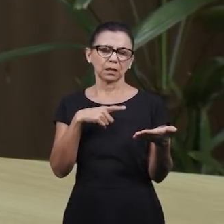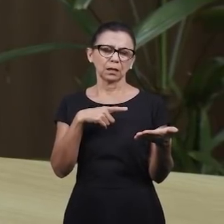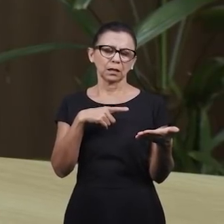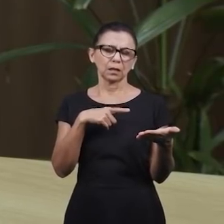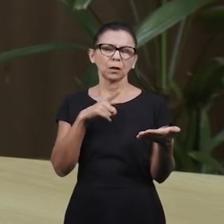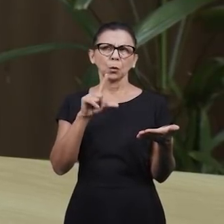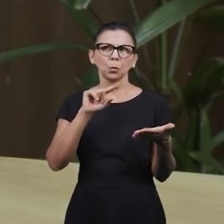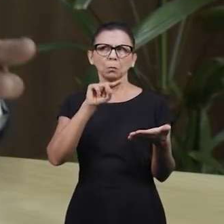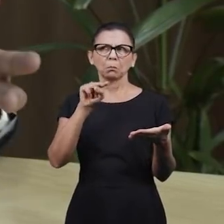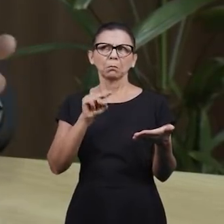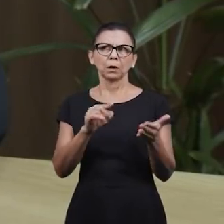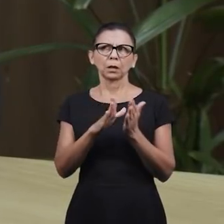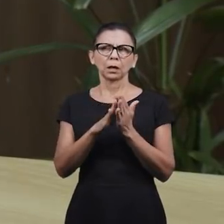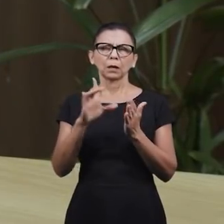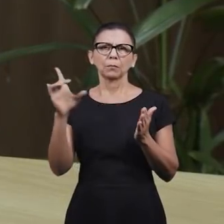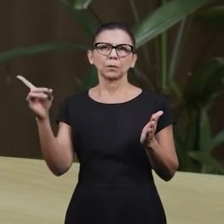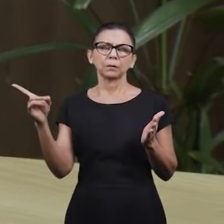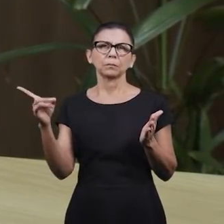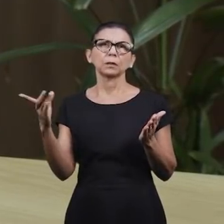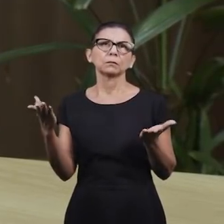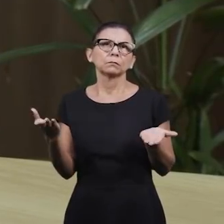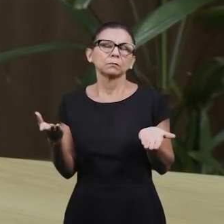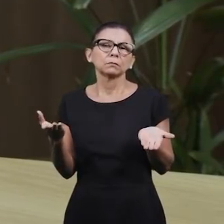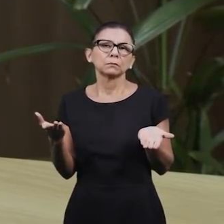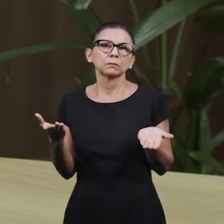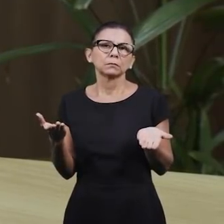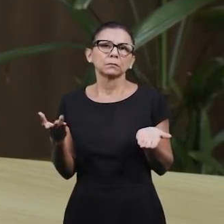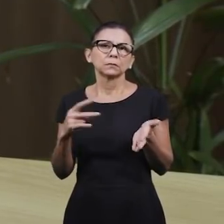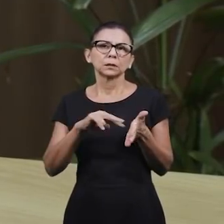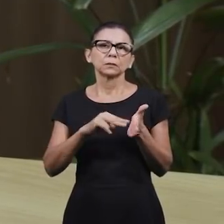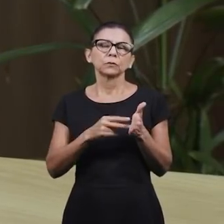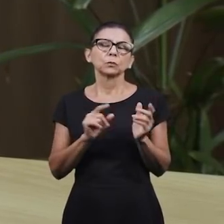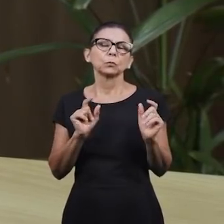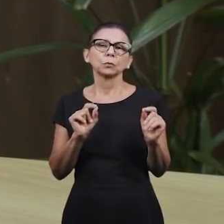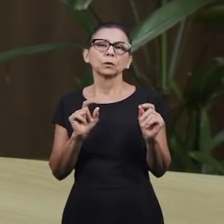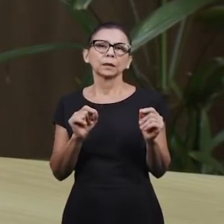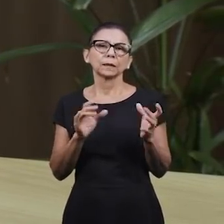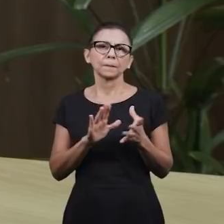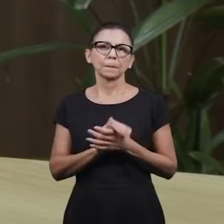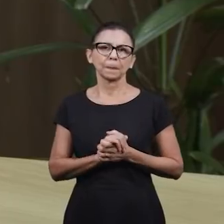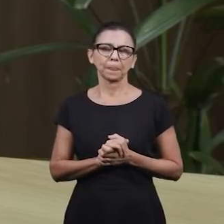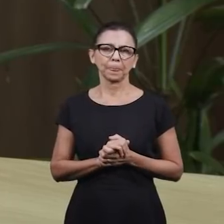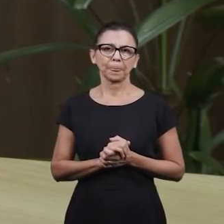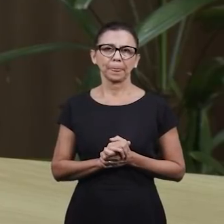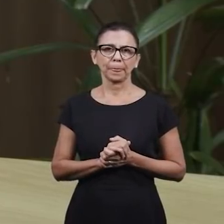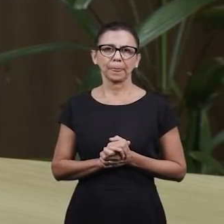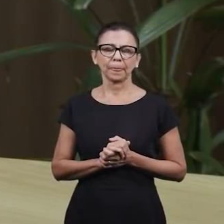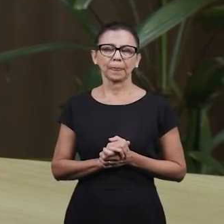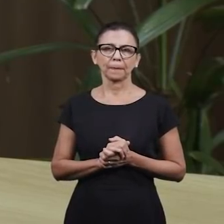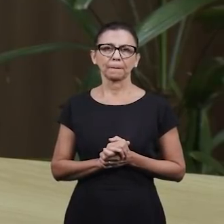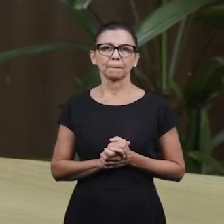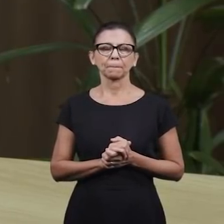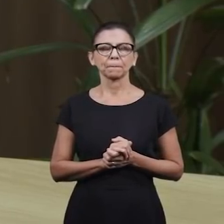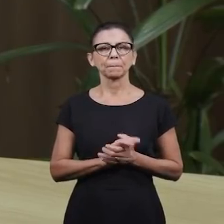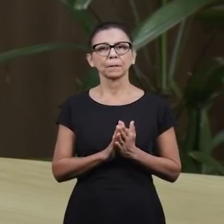a palavra de Deus, ou se ela é a palavra de Deus. Para nós, é bom frisar aqui, ela é a palavra de Deus.